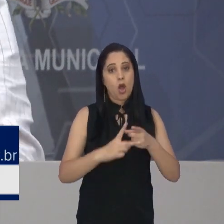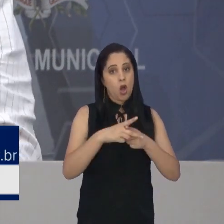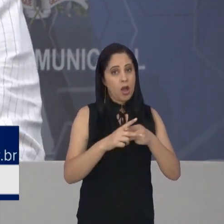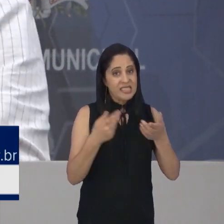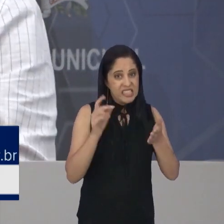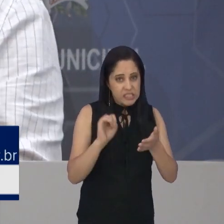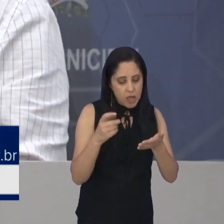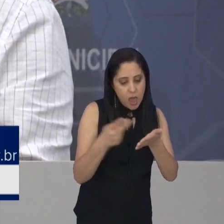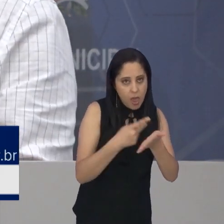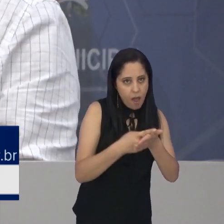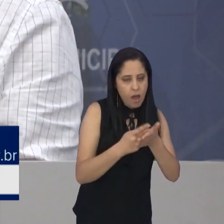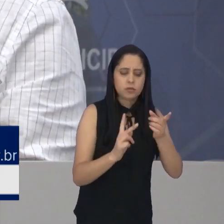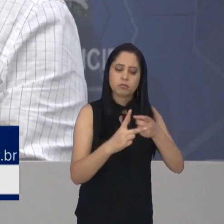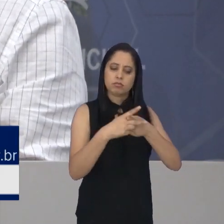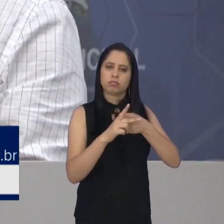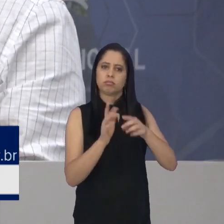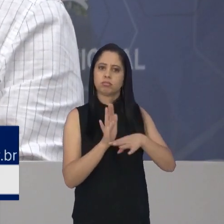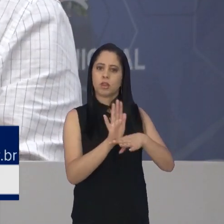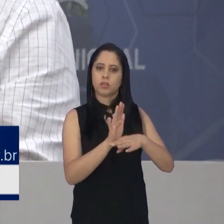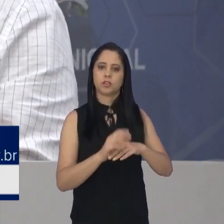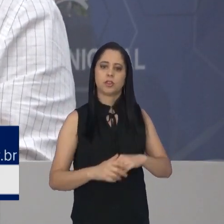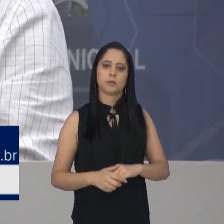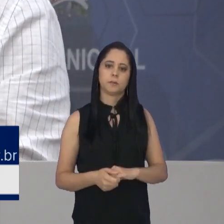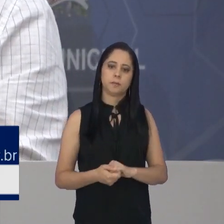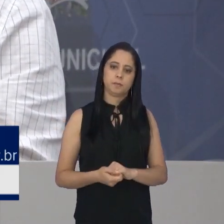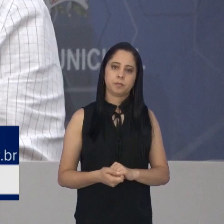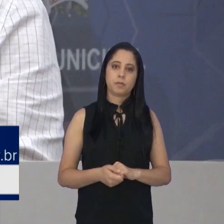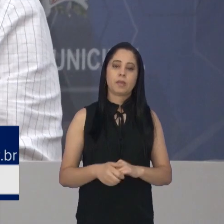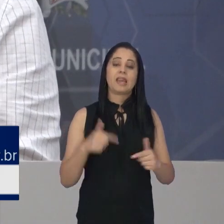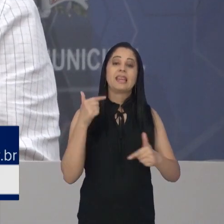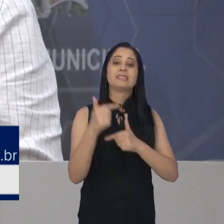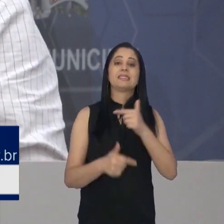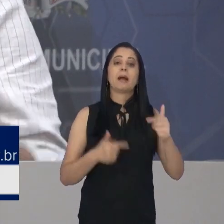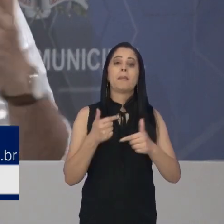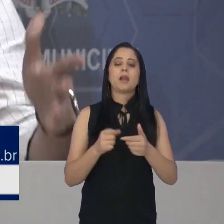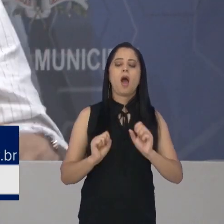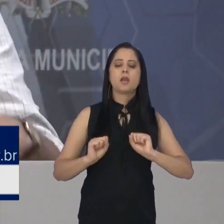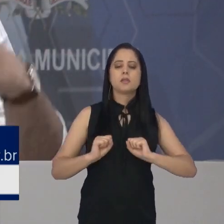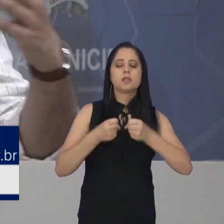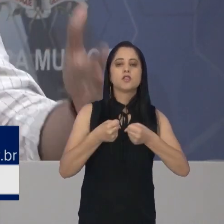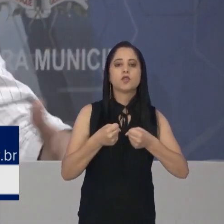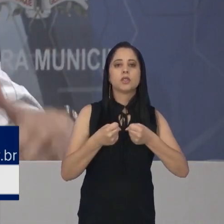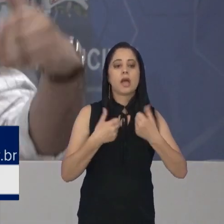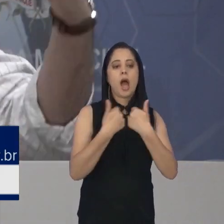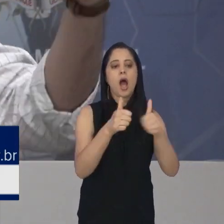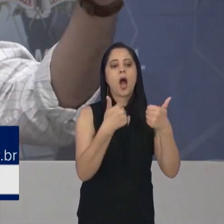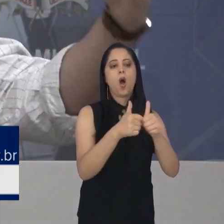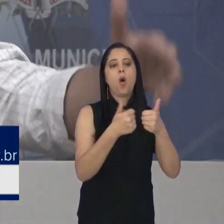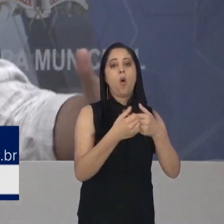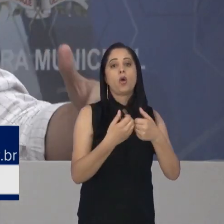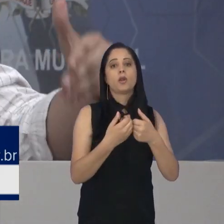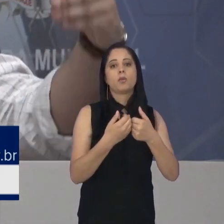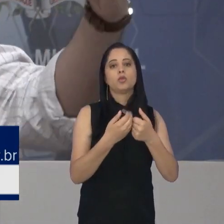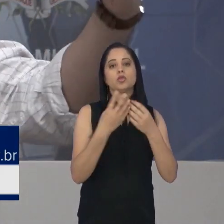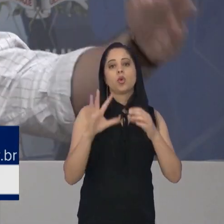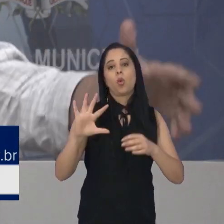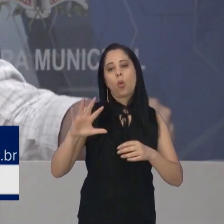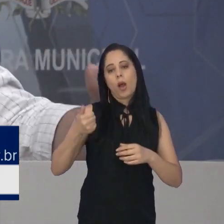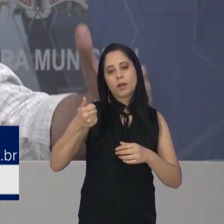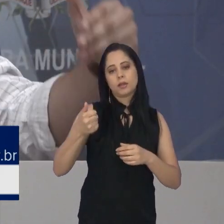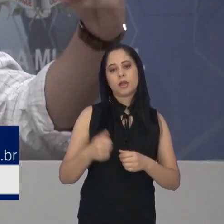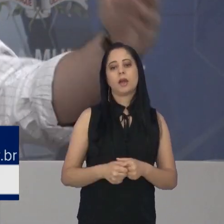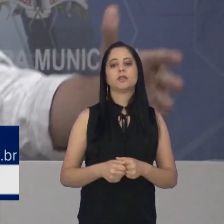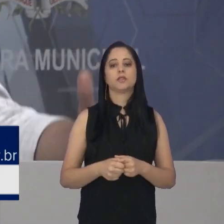e trabalhar para garantir um transporte público de qualidade, com a promessa que foi feita, com mais ônibus, com